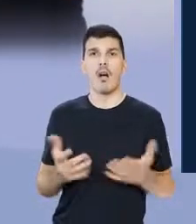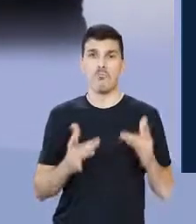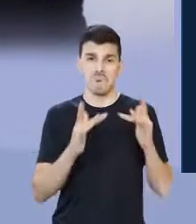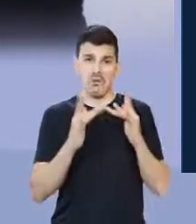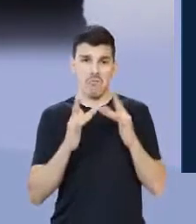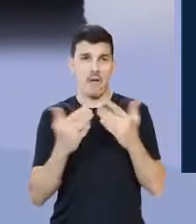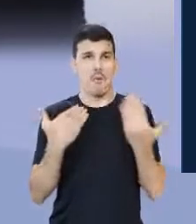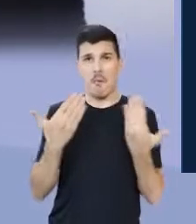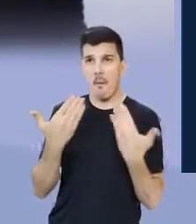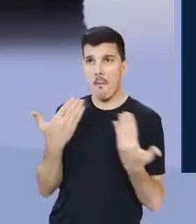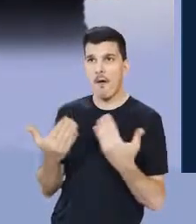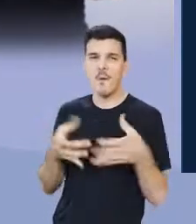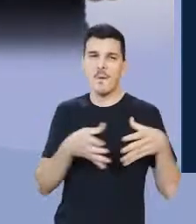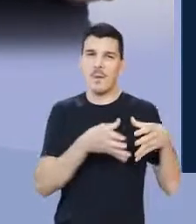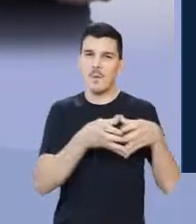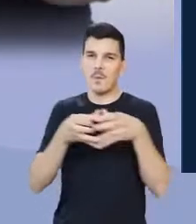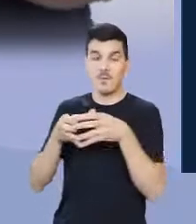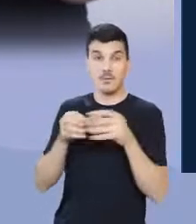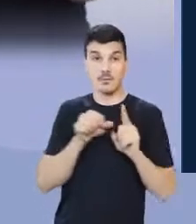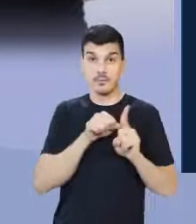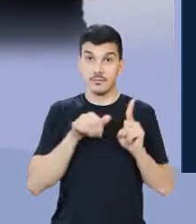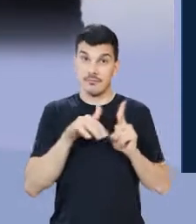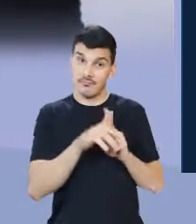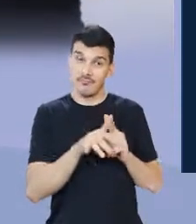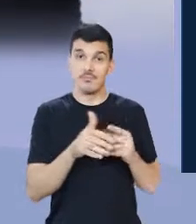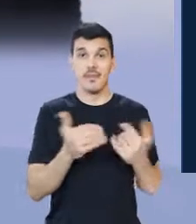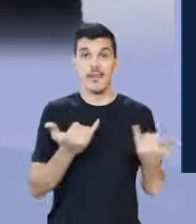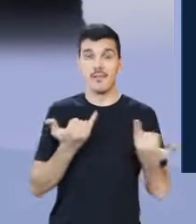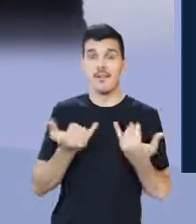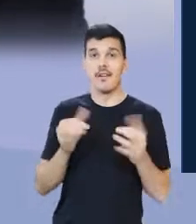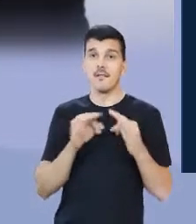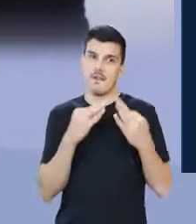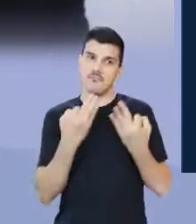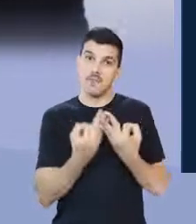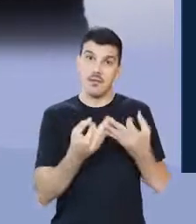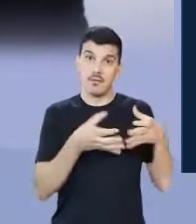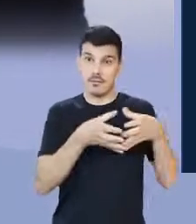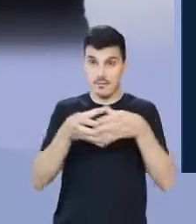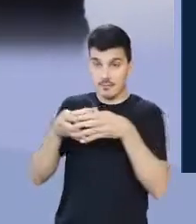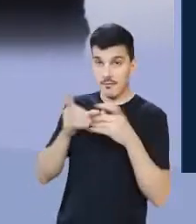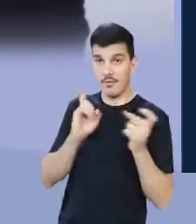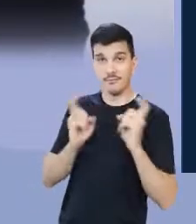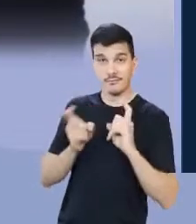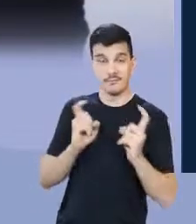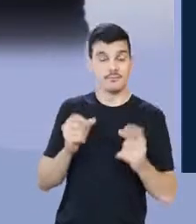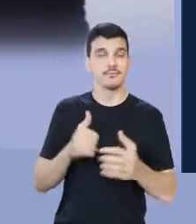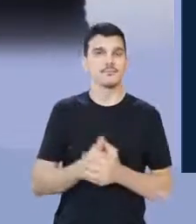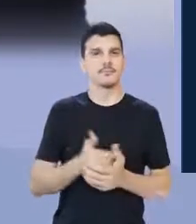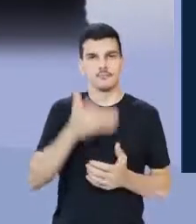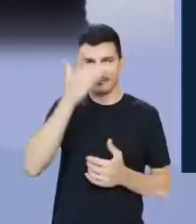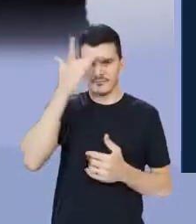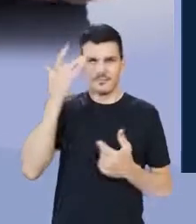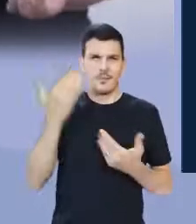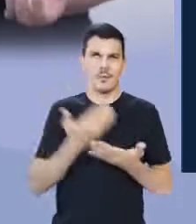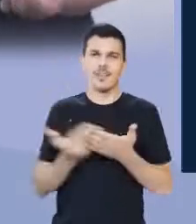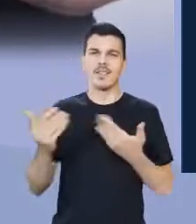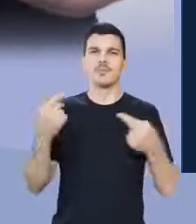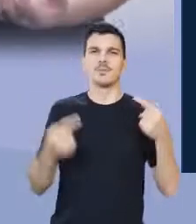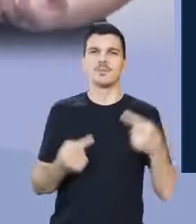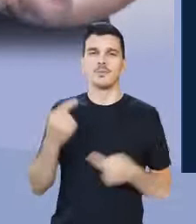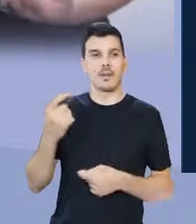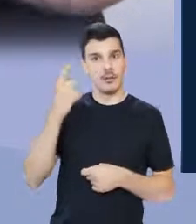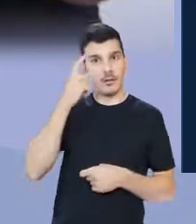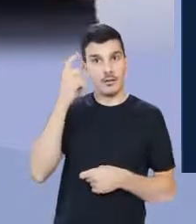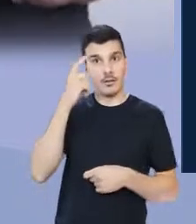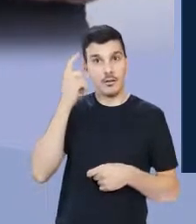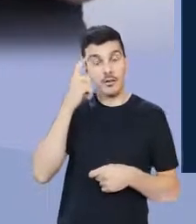do contato, por meio dos grupos, por meio das reuniões. As pessoas